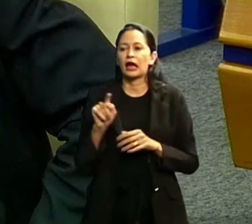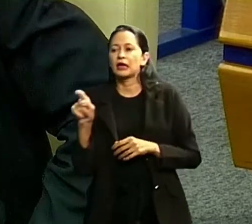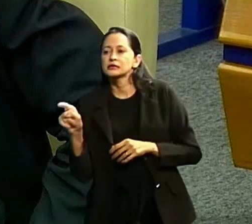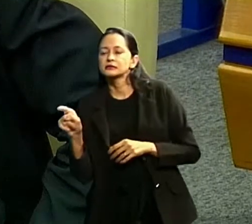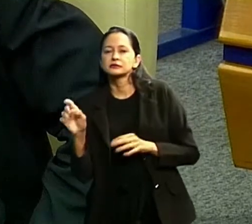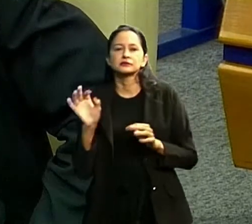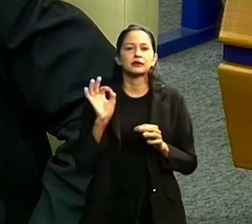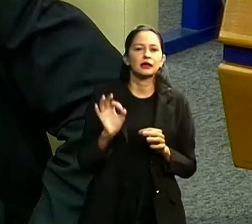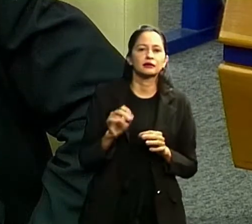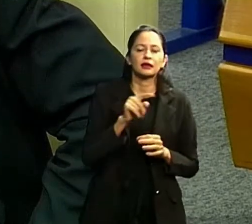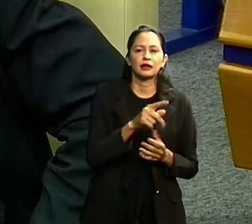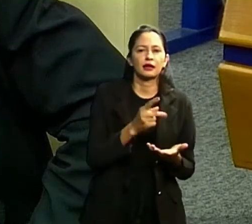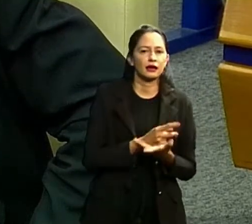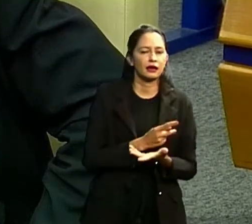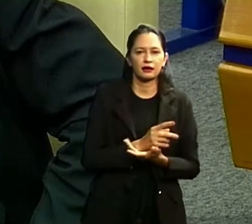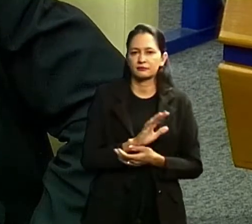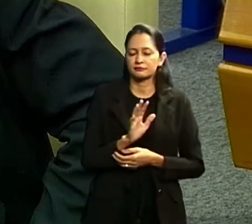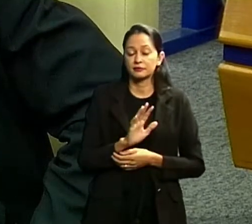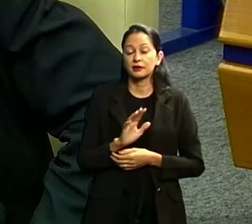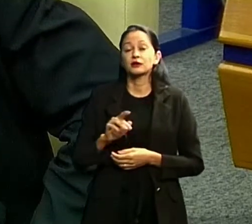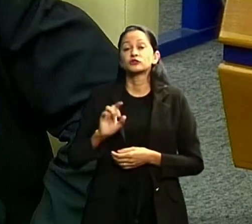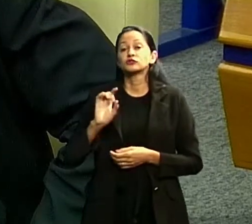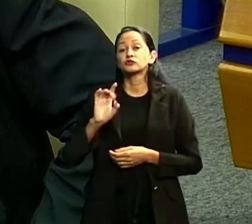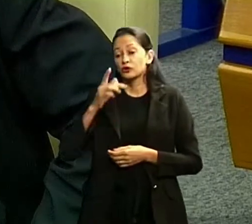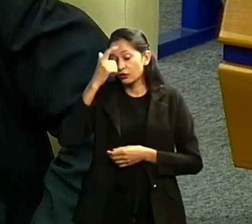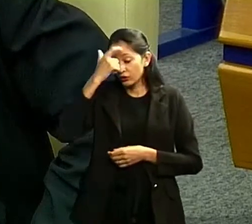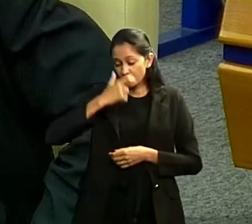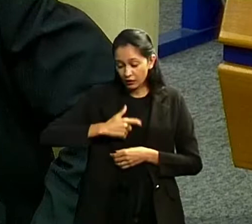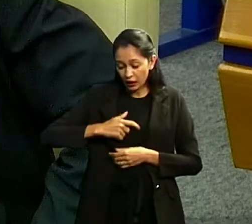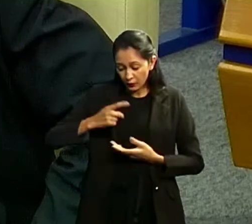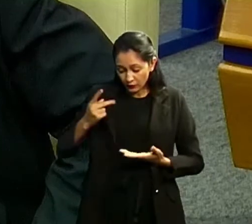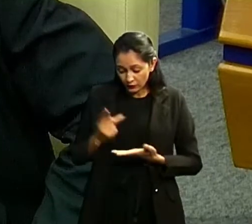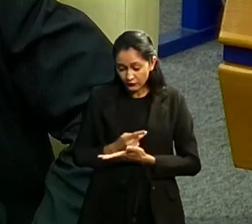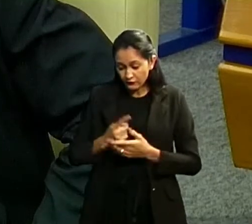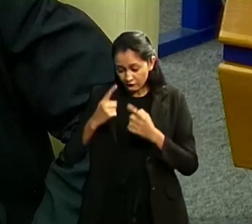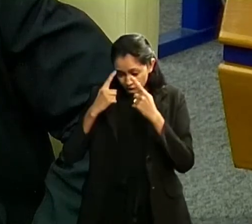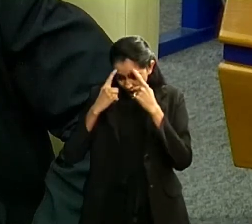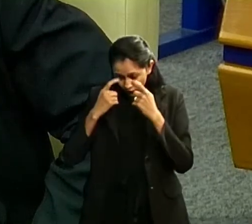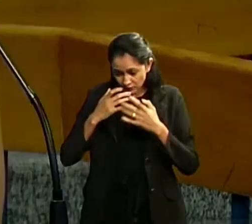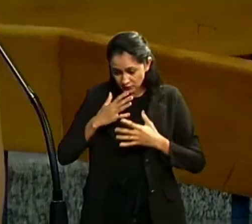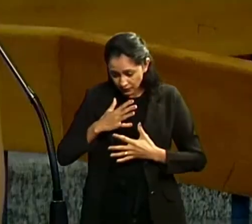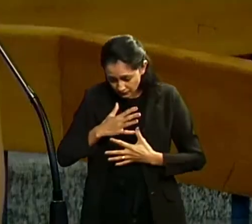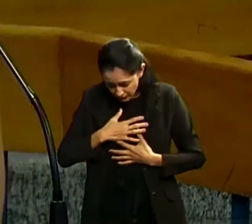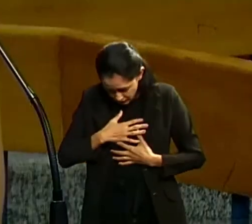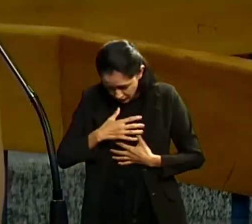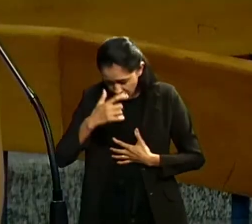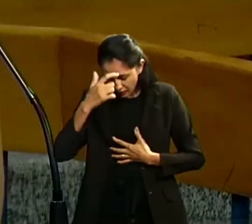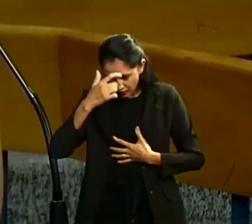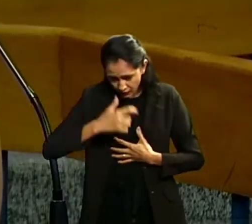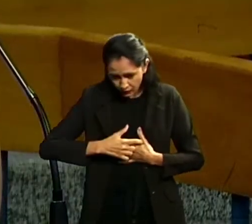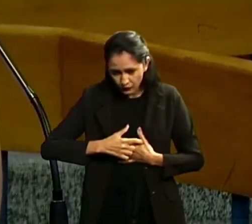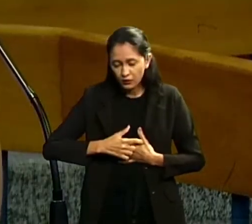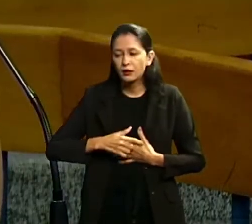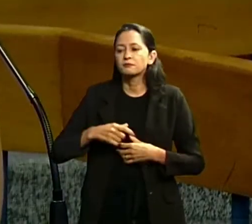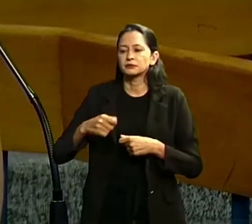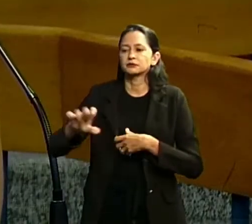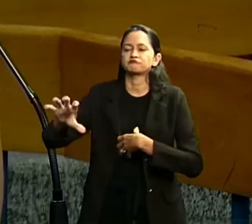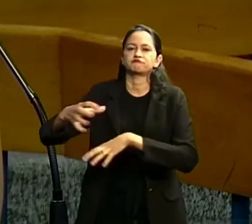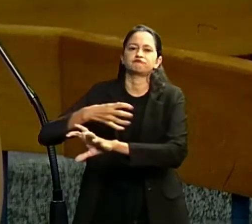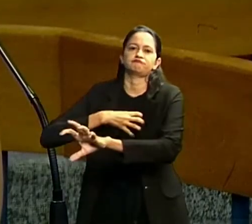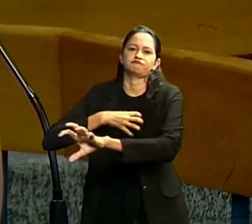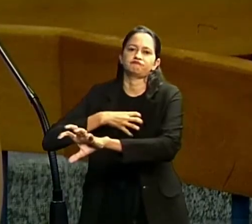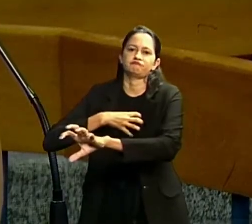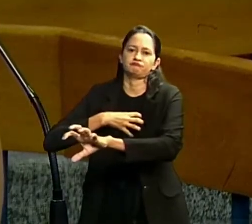ninguém, apenas o lado da pessoa que é vítima. Então fica a minha solidariedade a você. Espero que